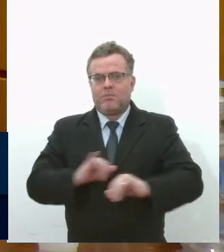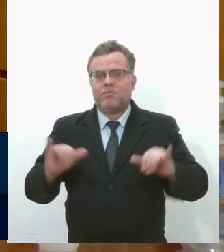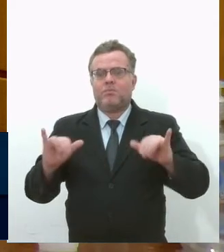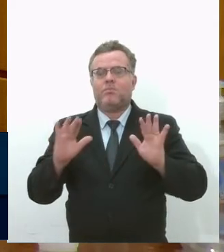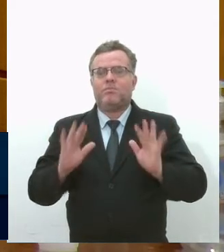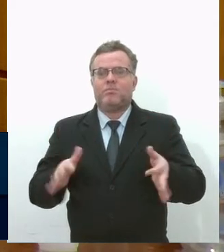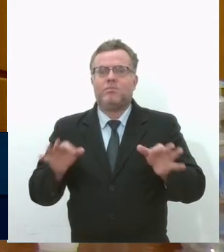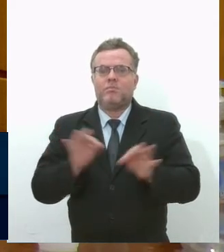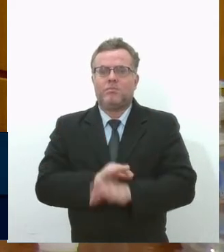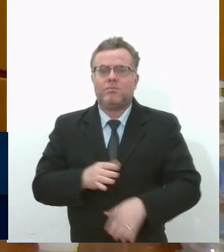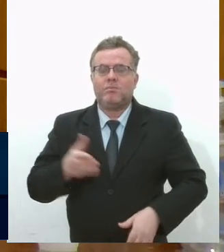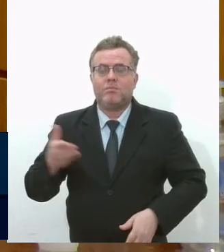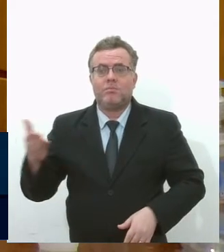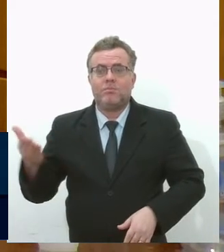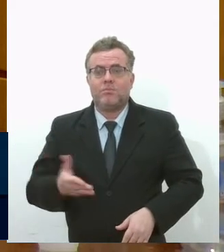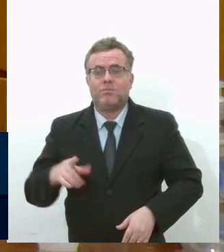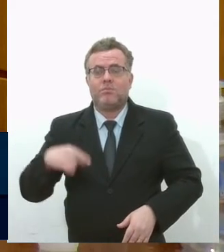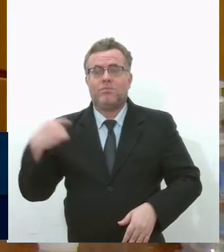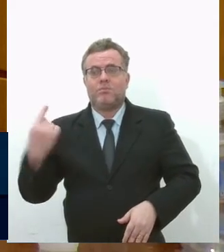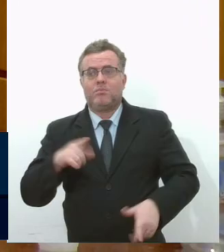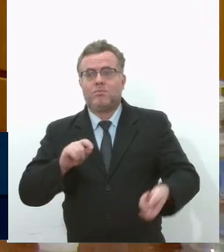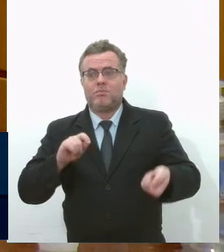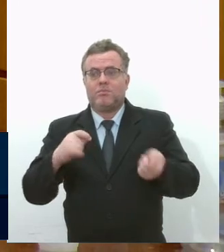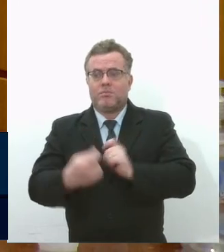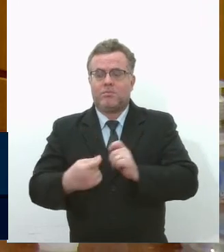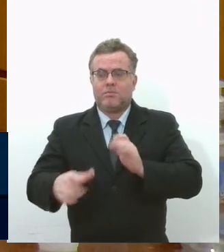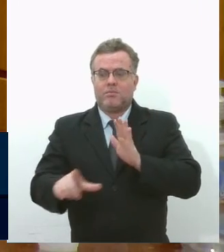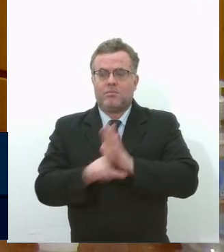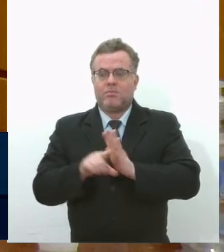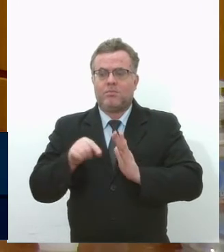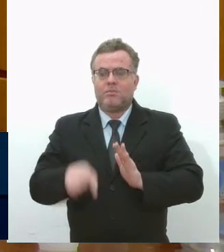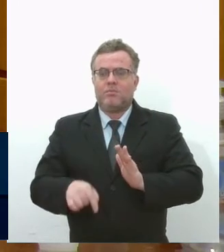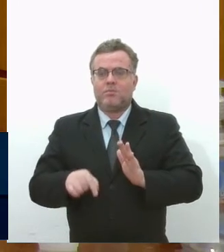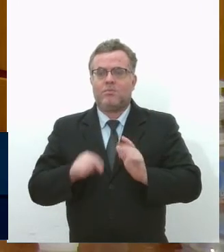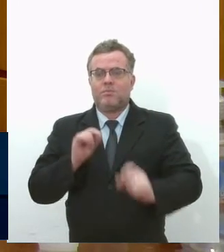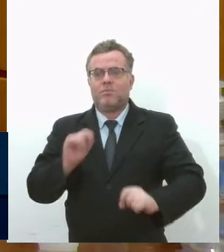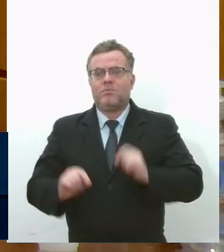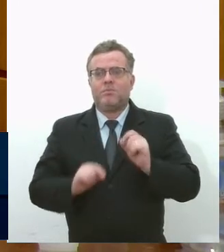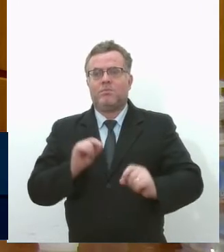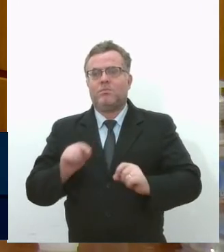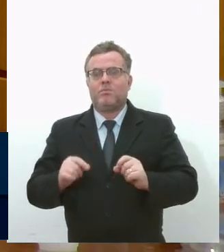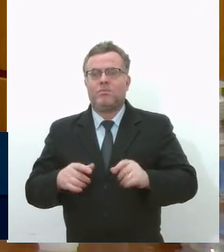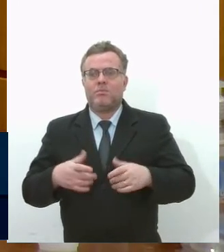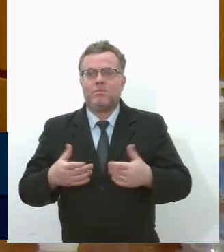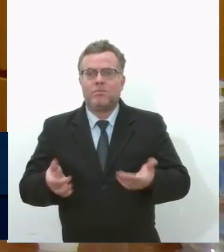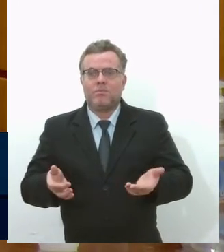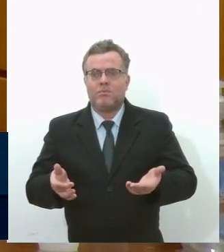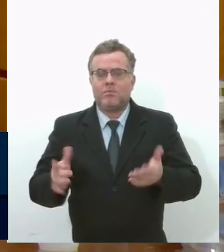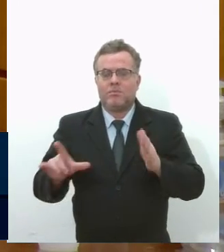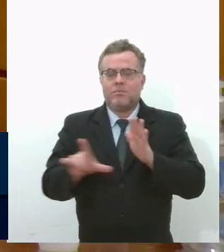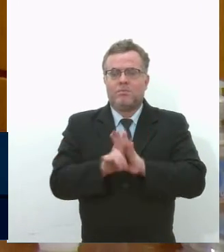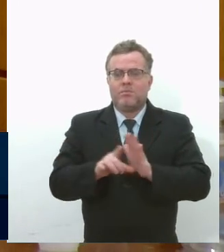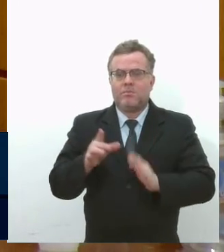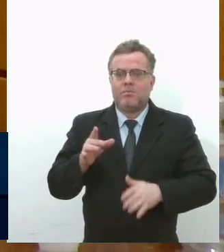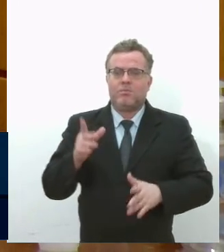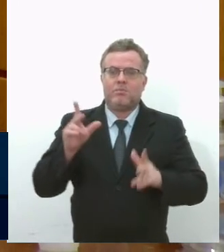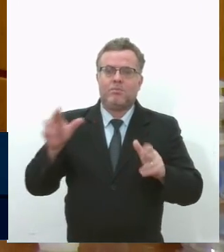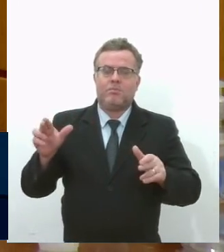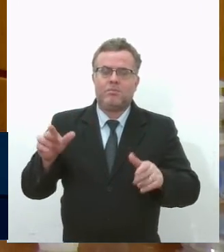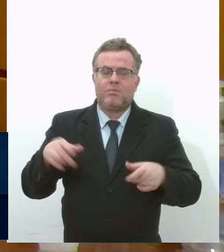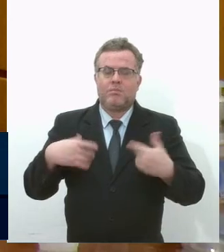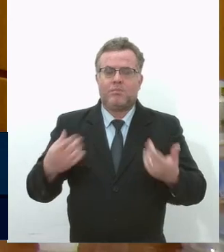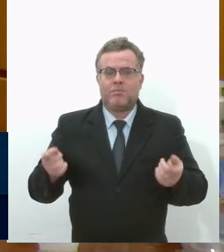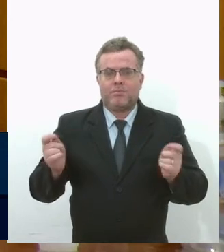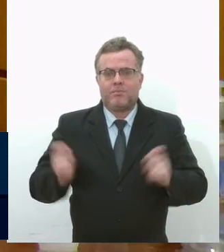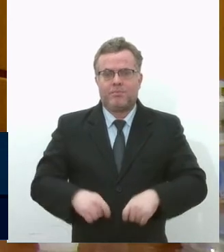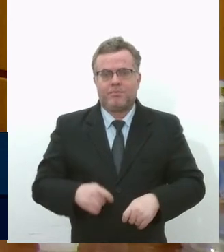possa adaptar a nossa legislação, né, à legislação federal. Não é possível